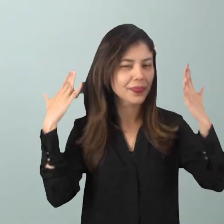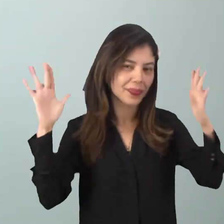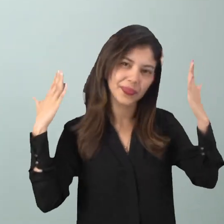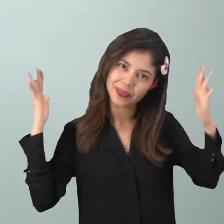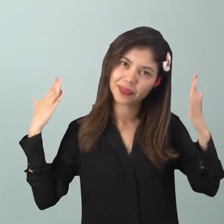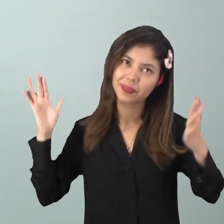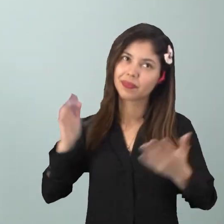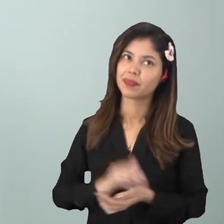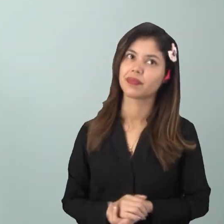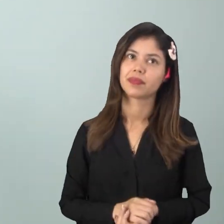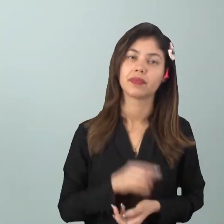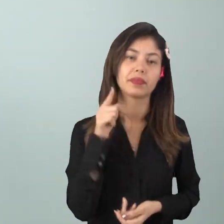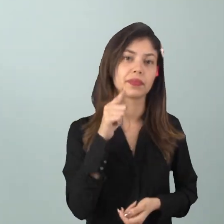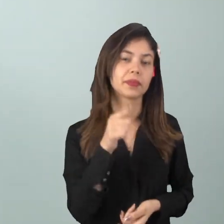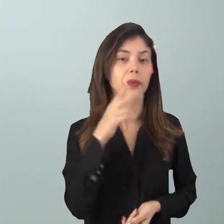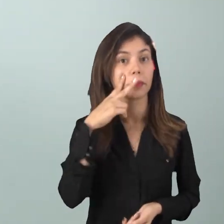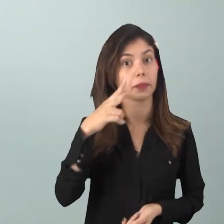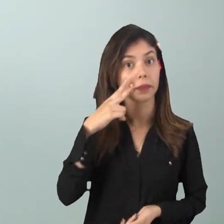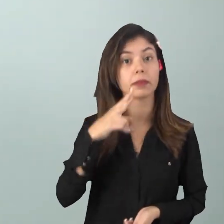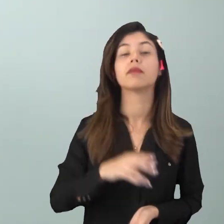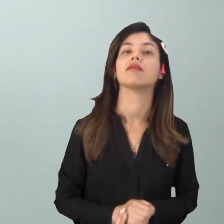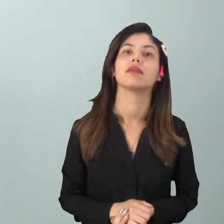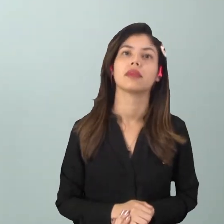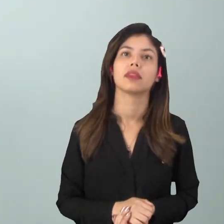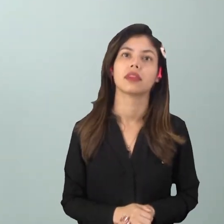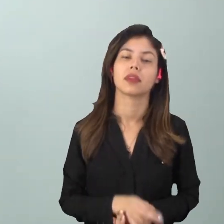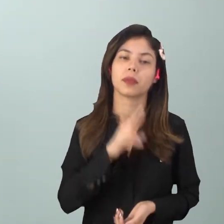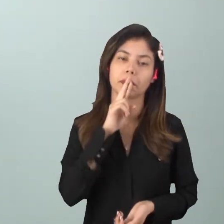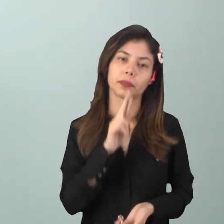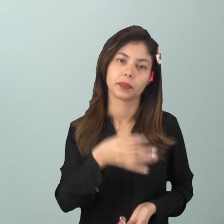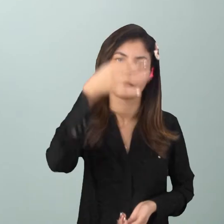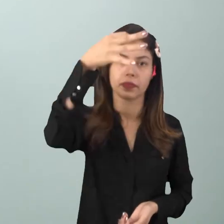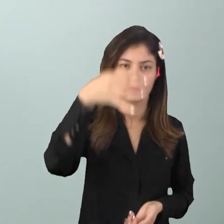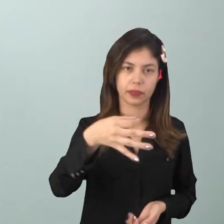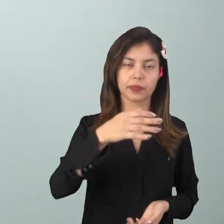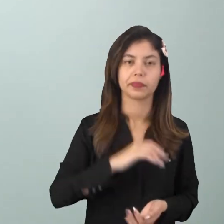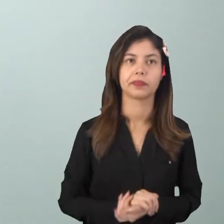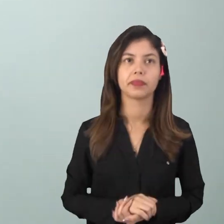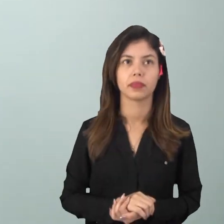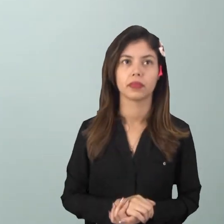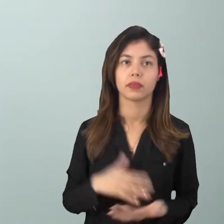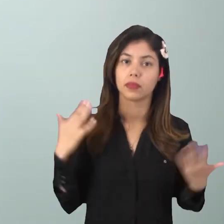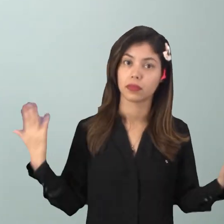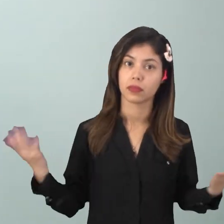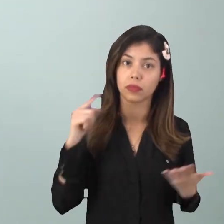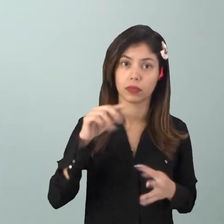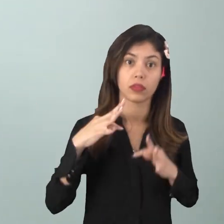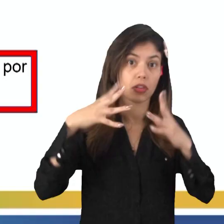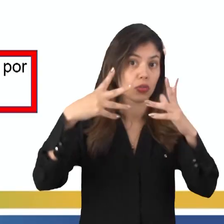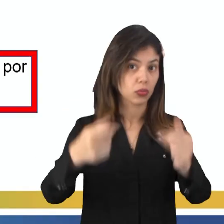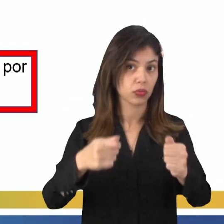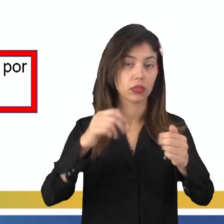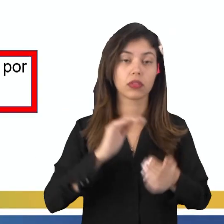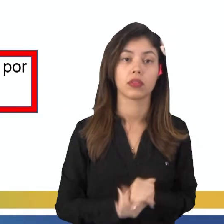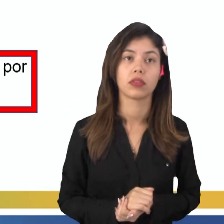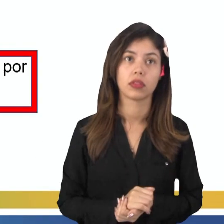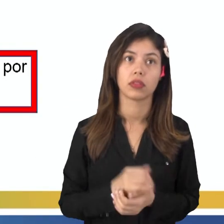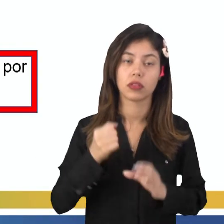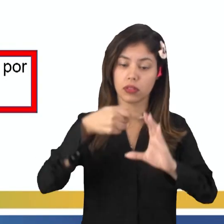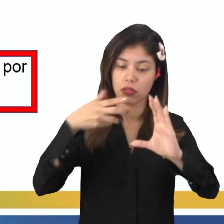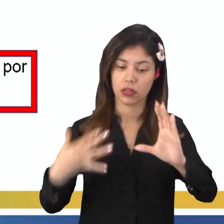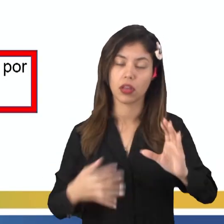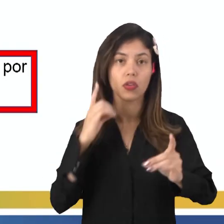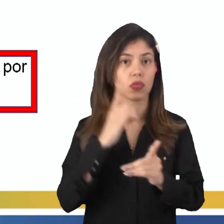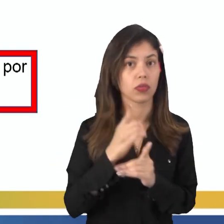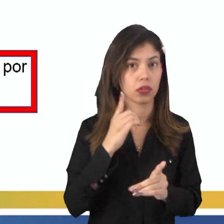Muito bem! Parabéns por você ter prestado atenção na aula e ter identificado a resposta correta. Então, nem todas